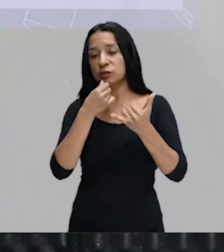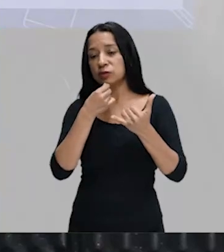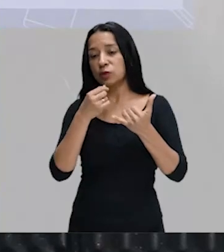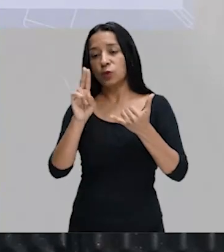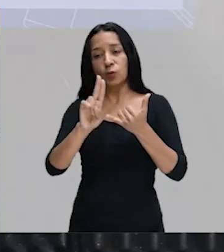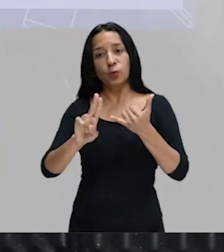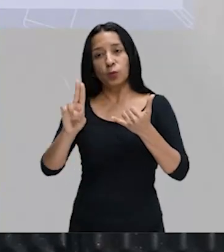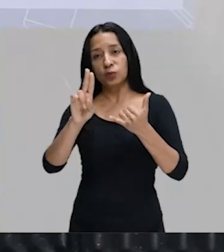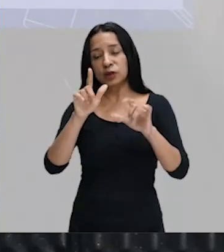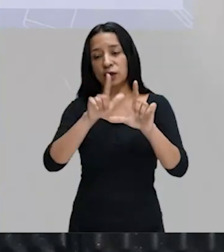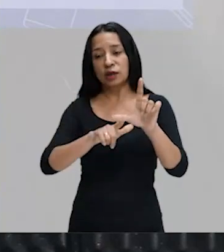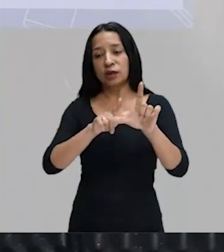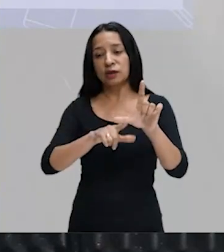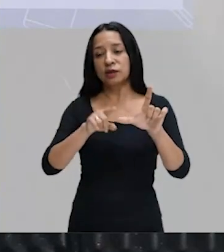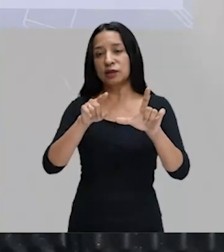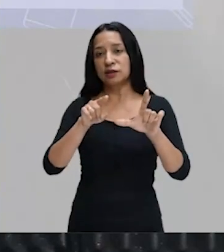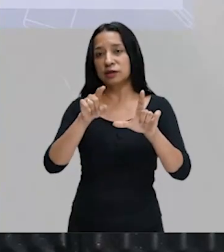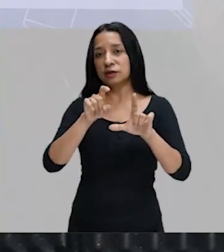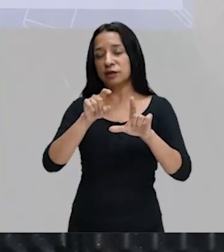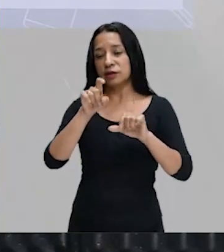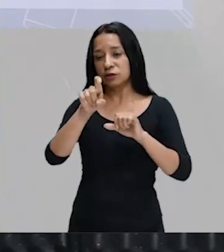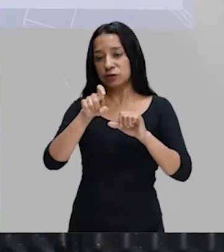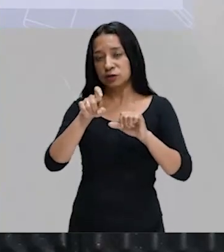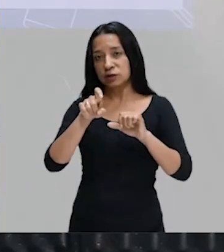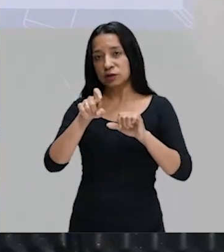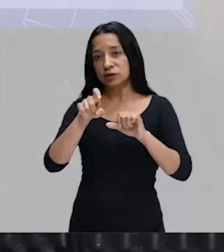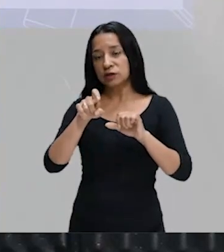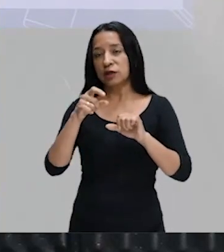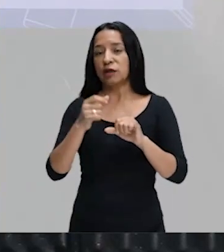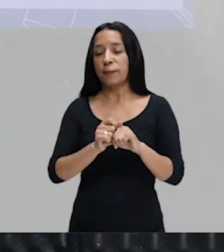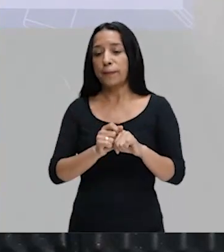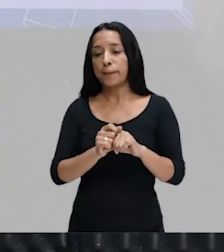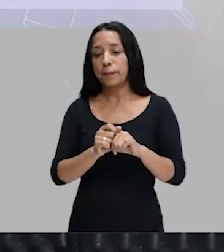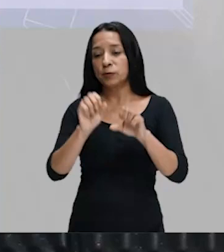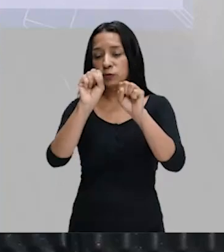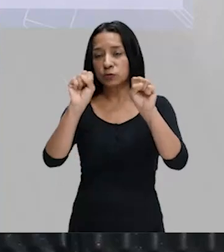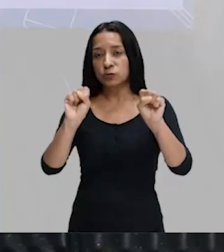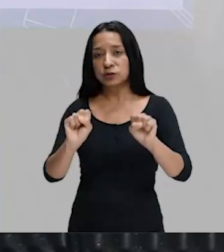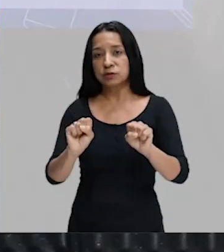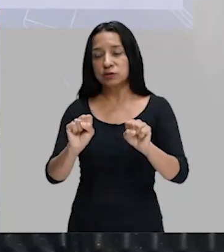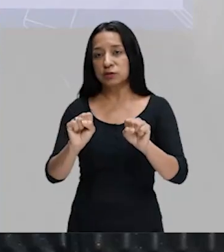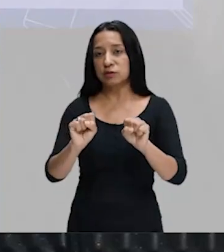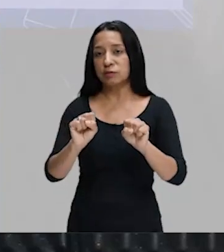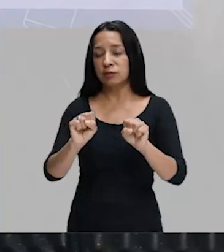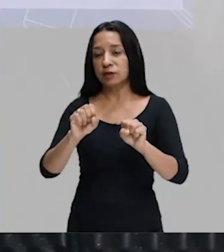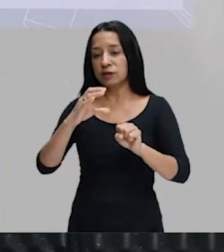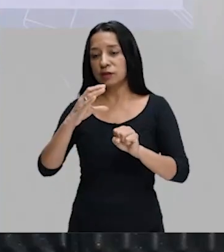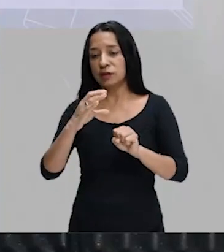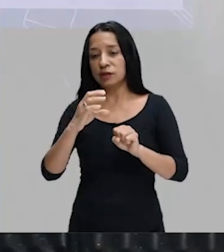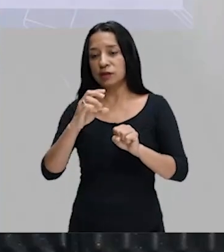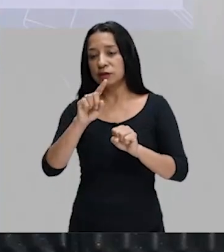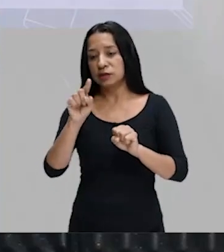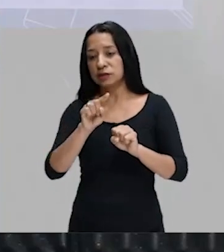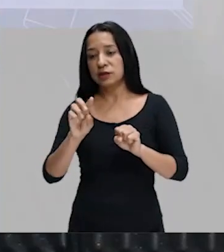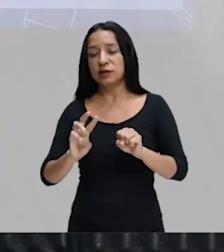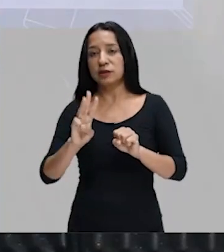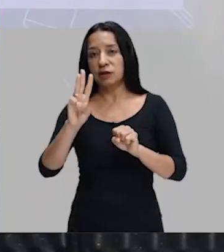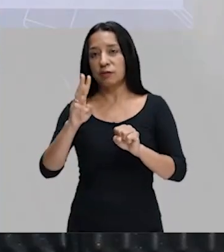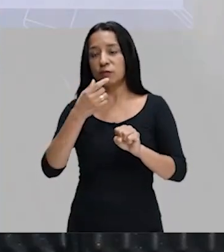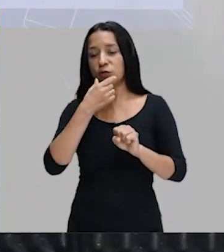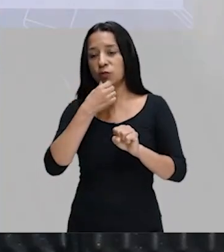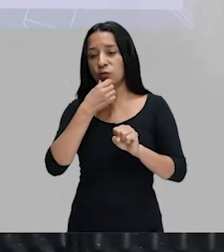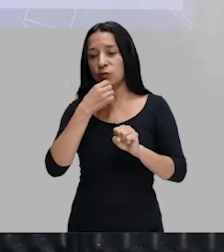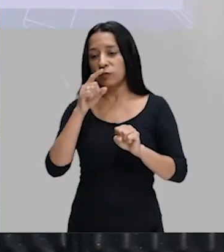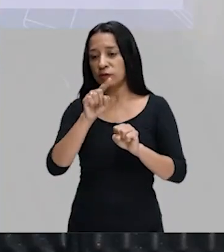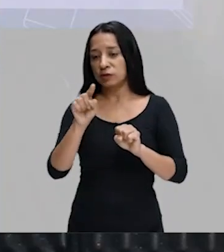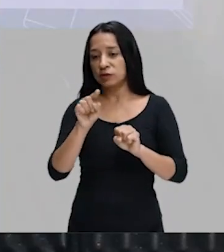letra Z. Então, os machos, no sistema ZW, ele é ZZ. E a fêmea, ele tem